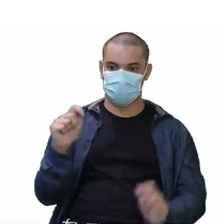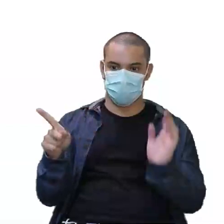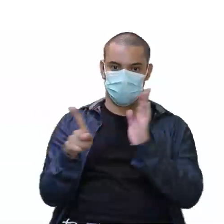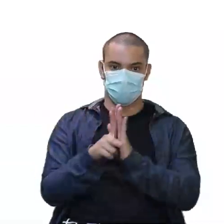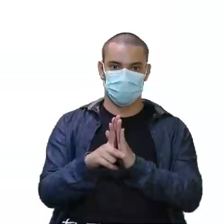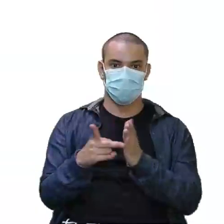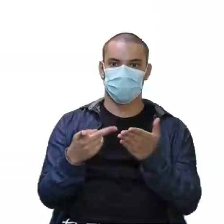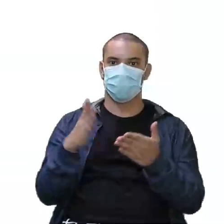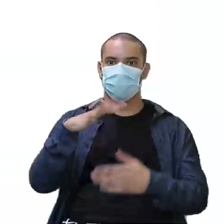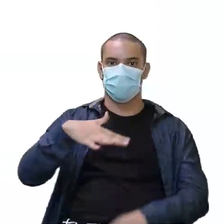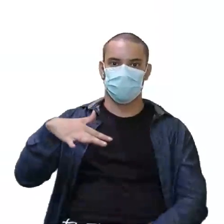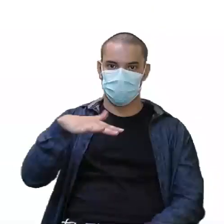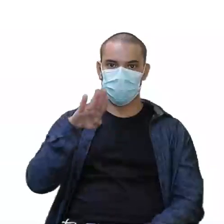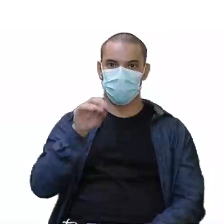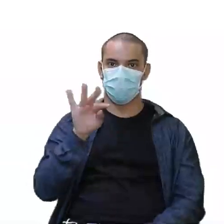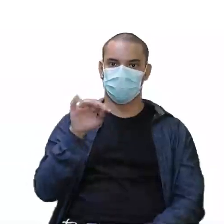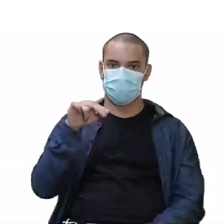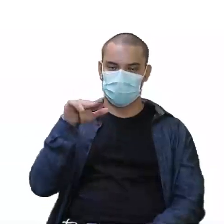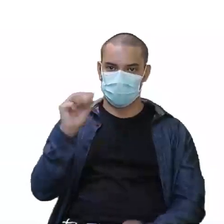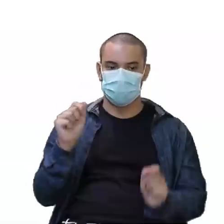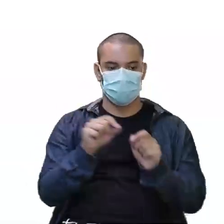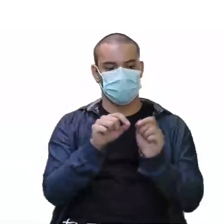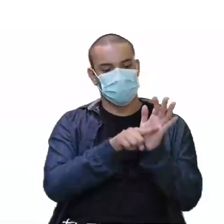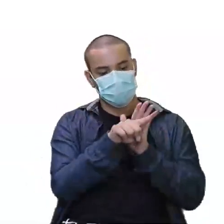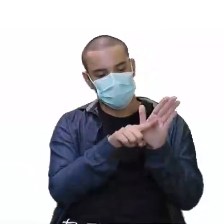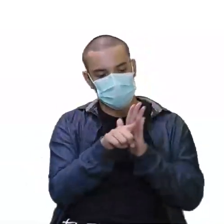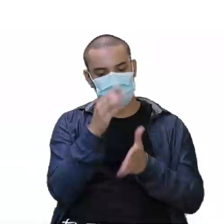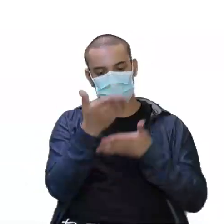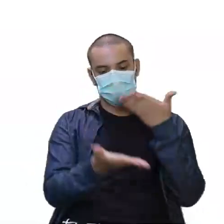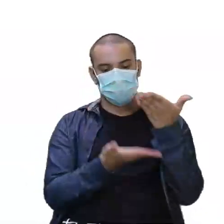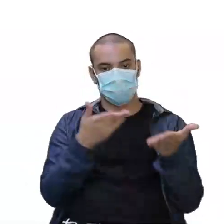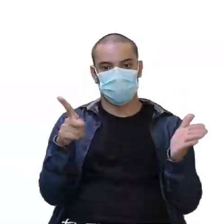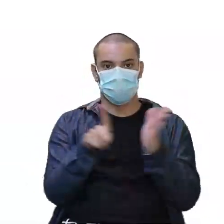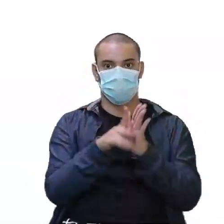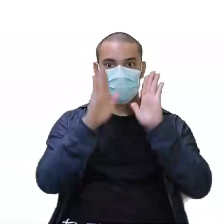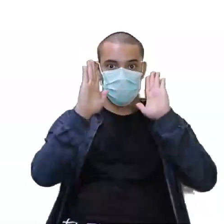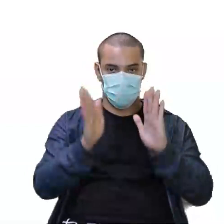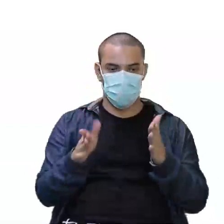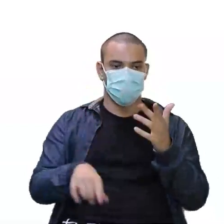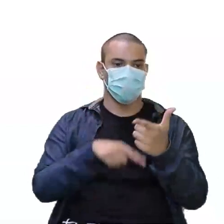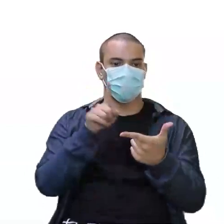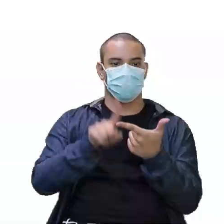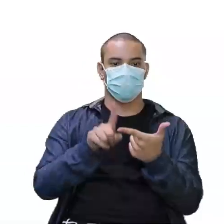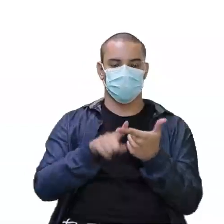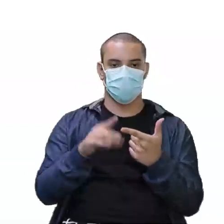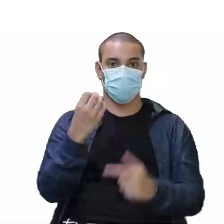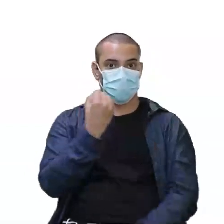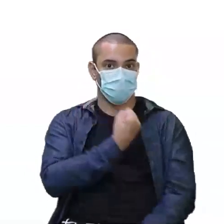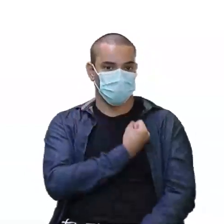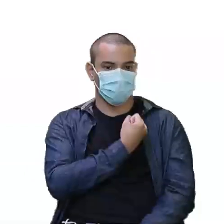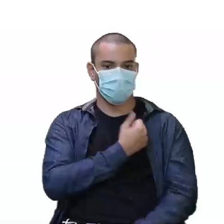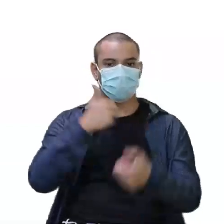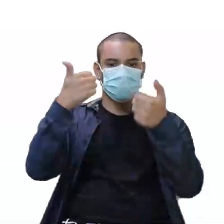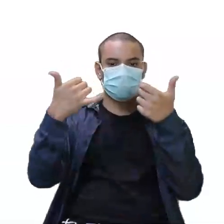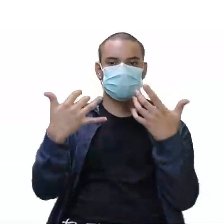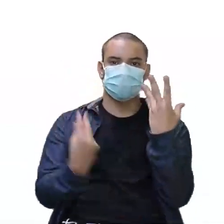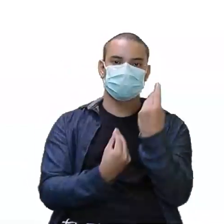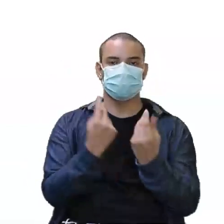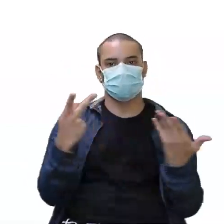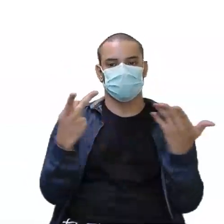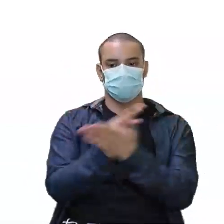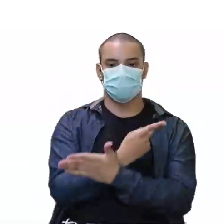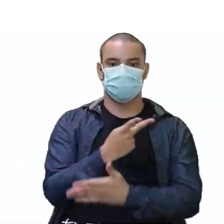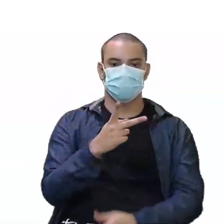de botânica, né? Quando você vai fazer um estudo aplicado ali. Pirâmide de número, construída com base de quantidade